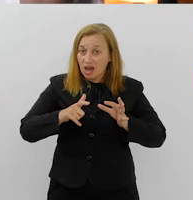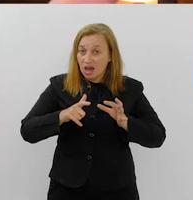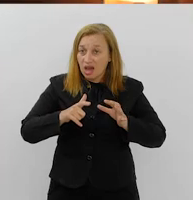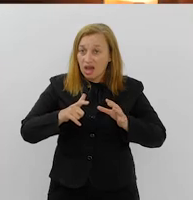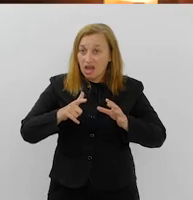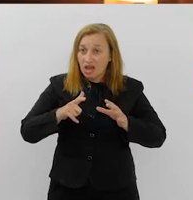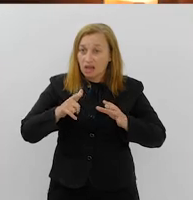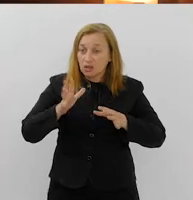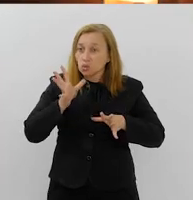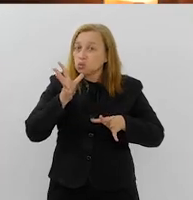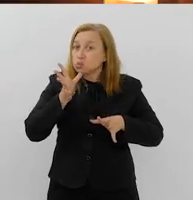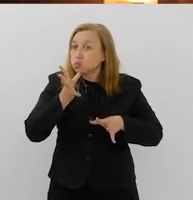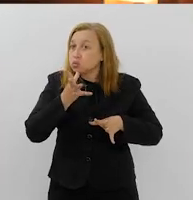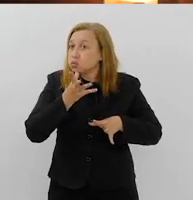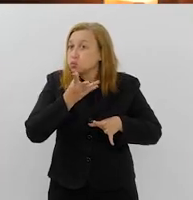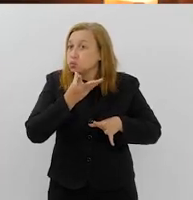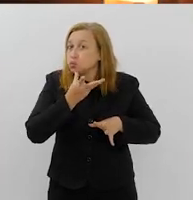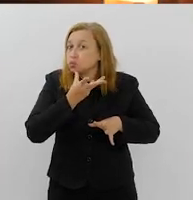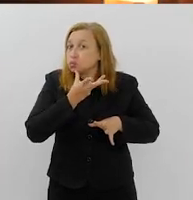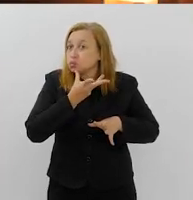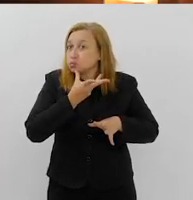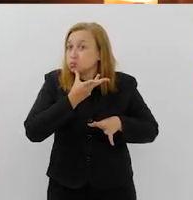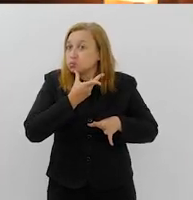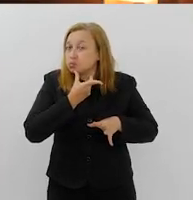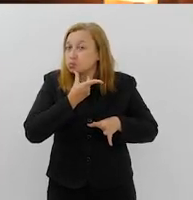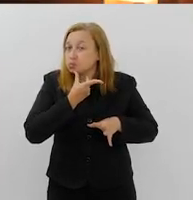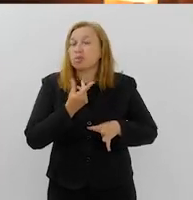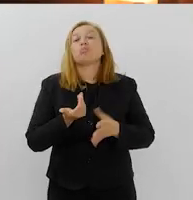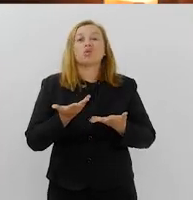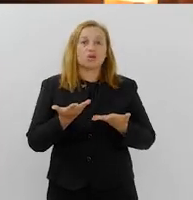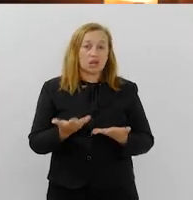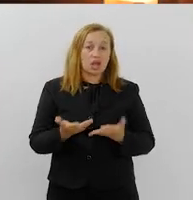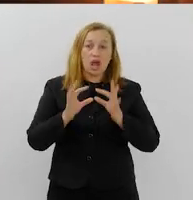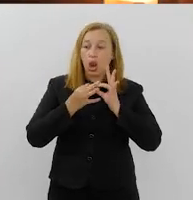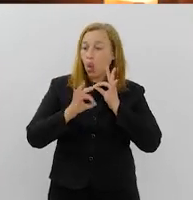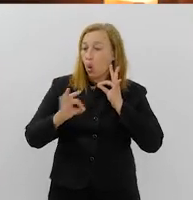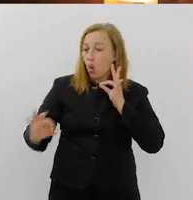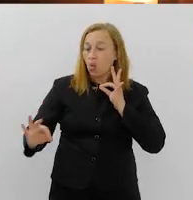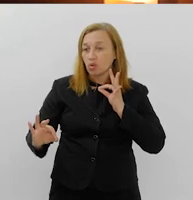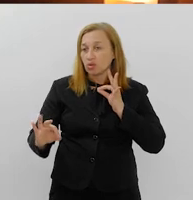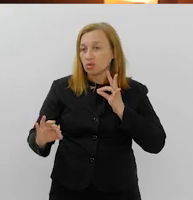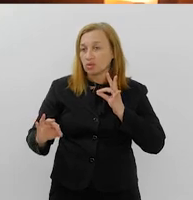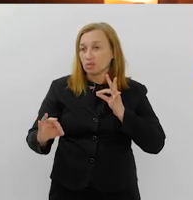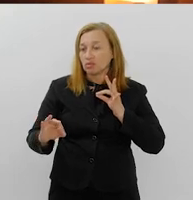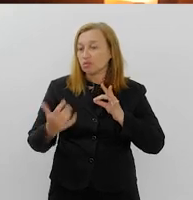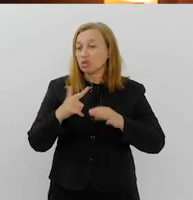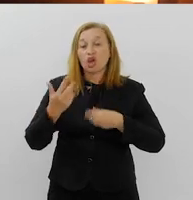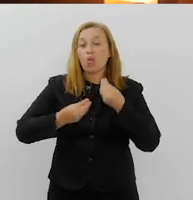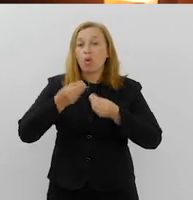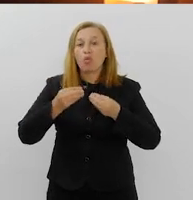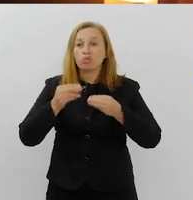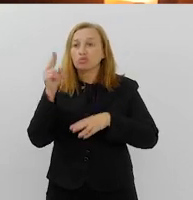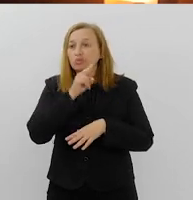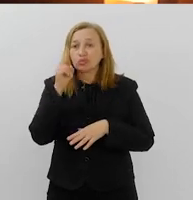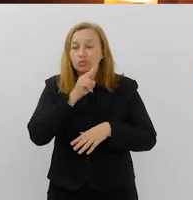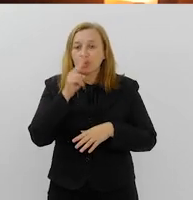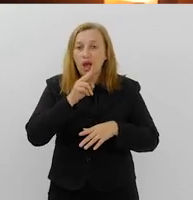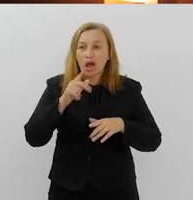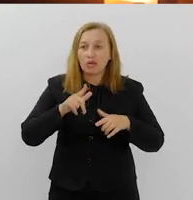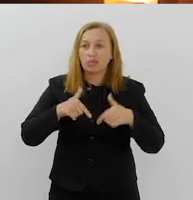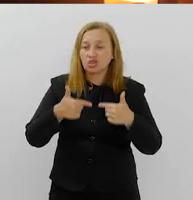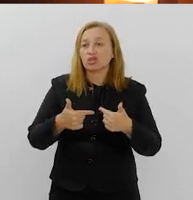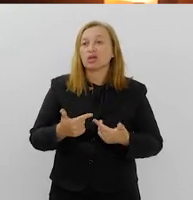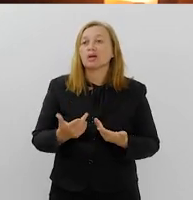Porque o trânsito não permite mais que você se movimente com uma rapidez tão